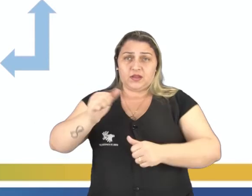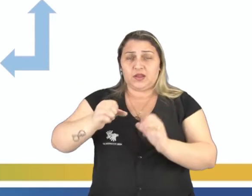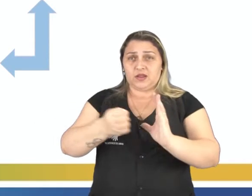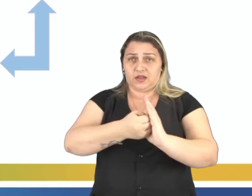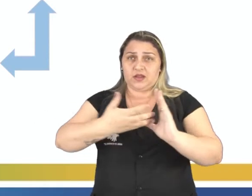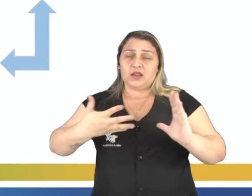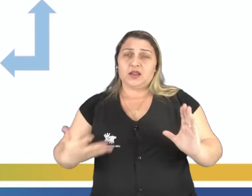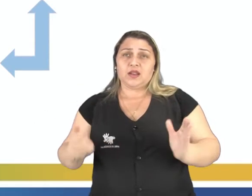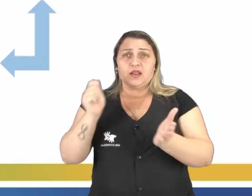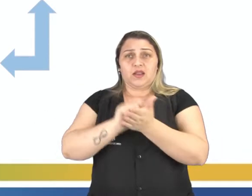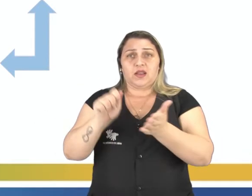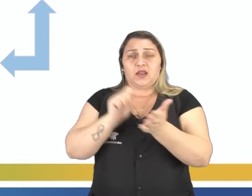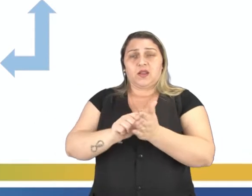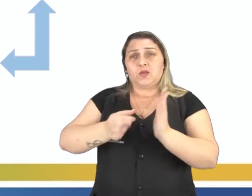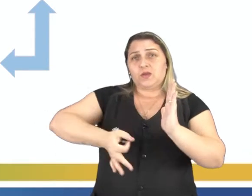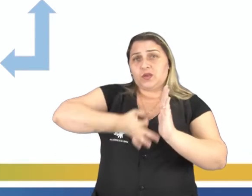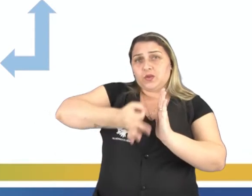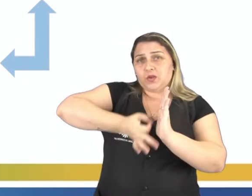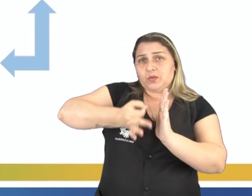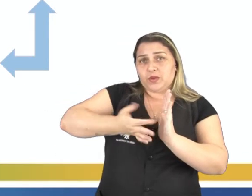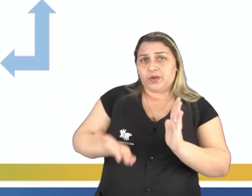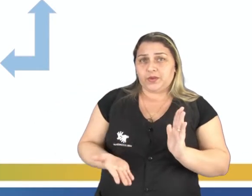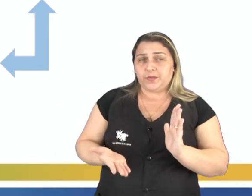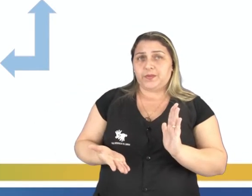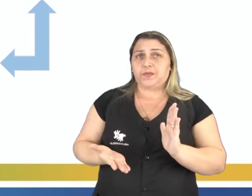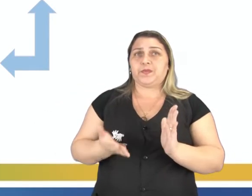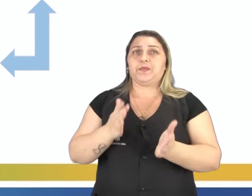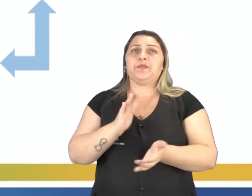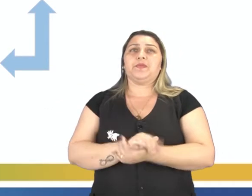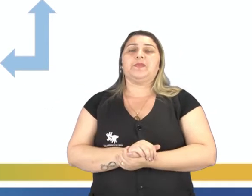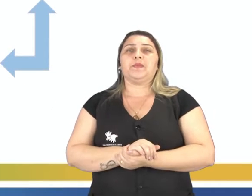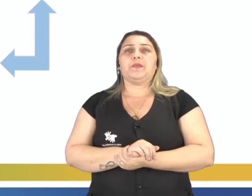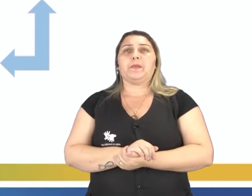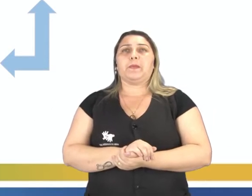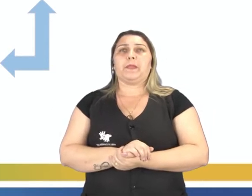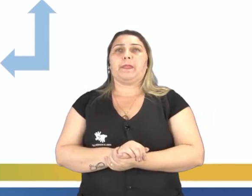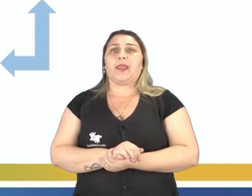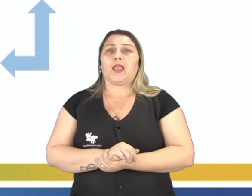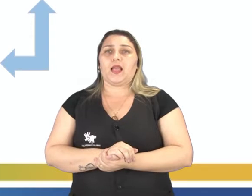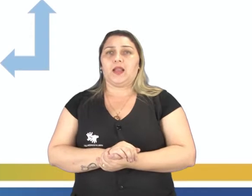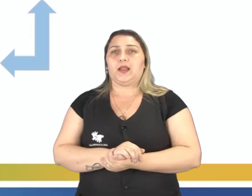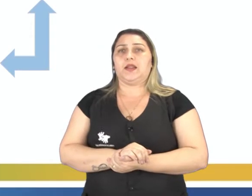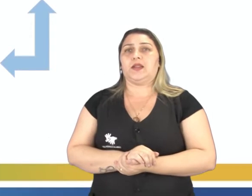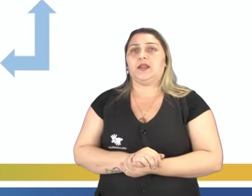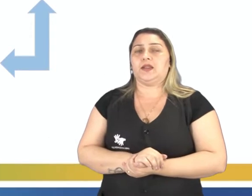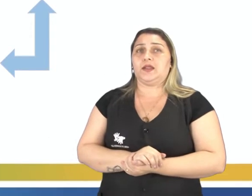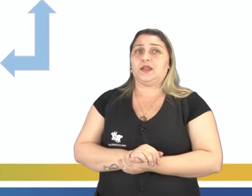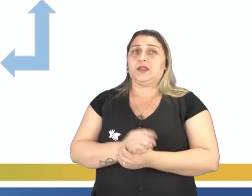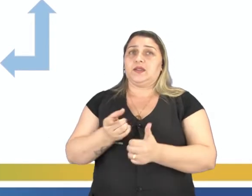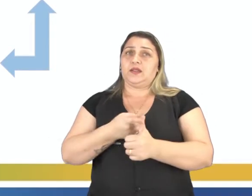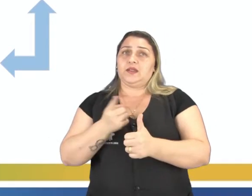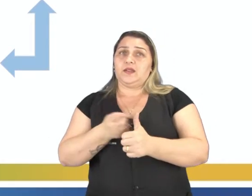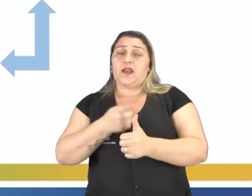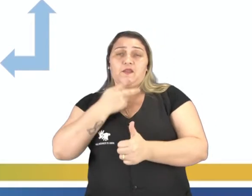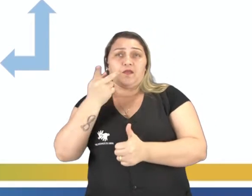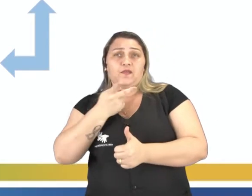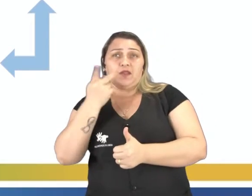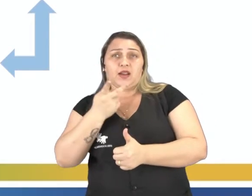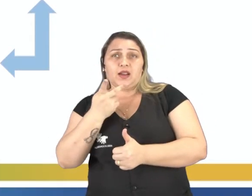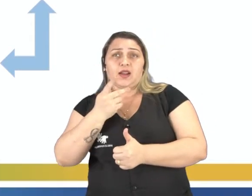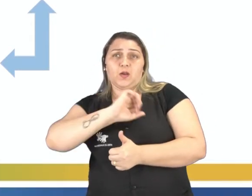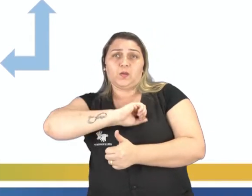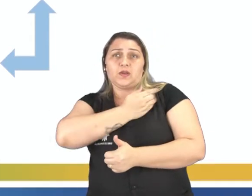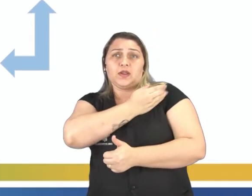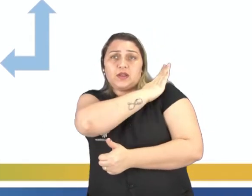do artigo de opinião. Esse artigo de opinião é da Gislaine Boose e ela vai falar sobre o racismo e